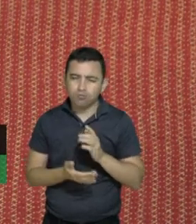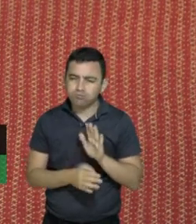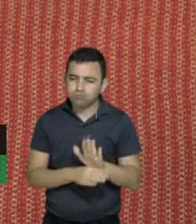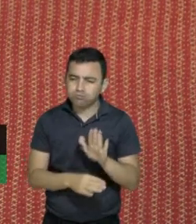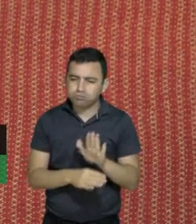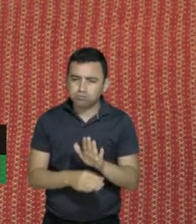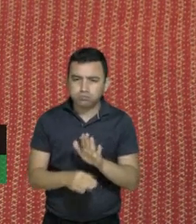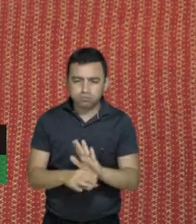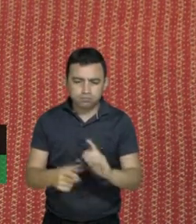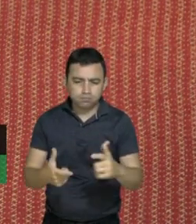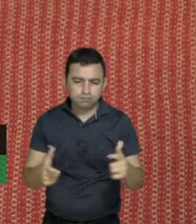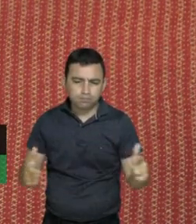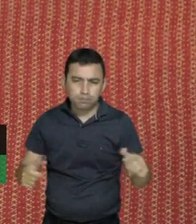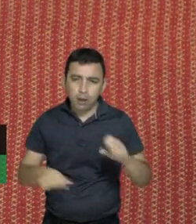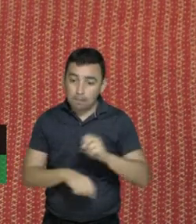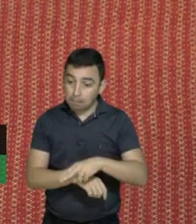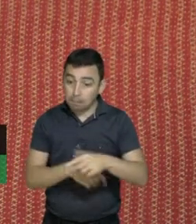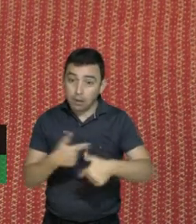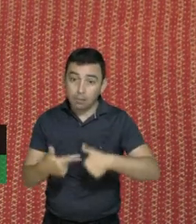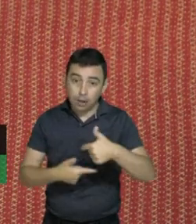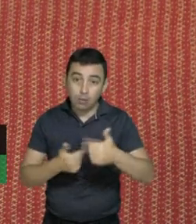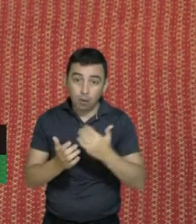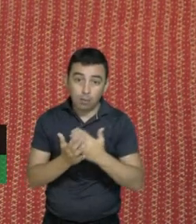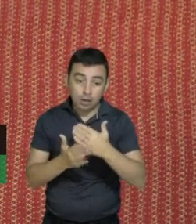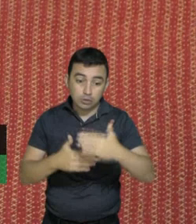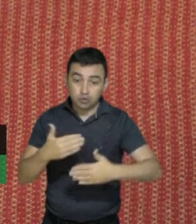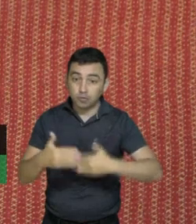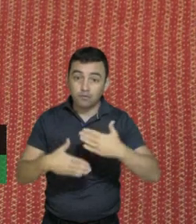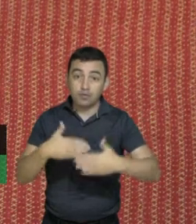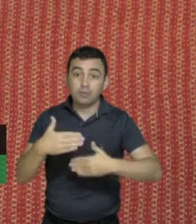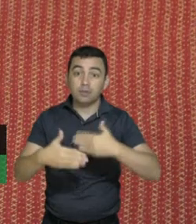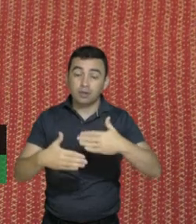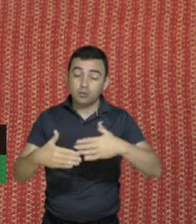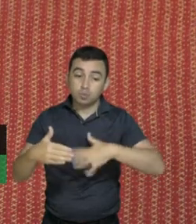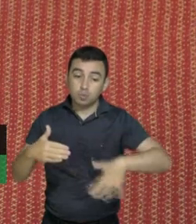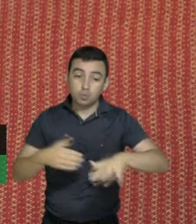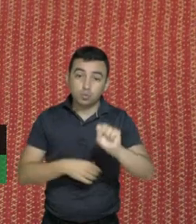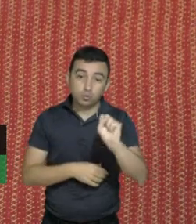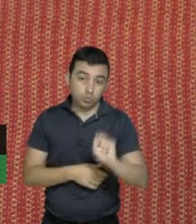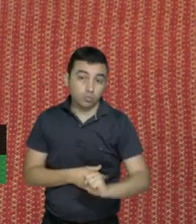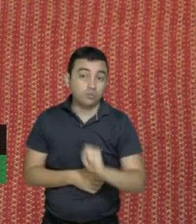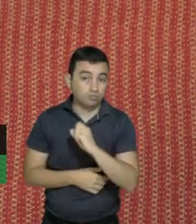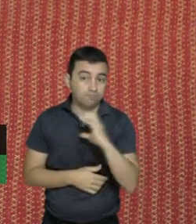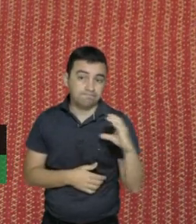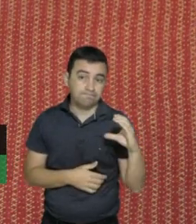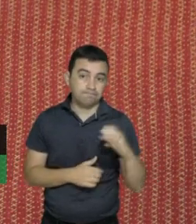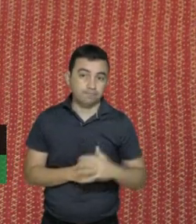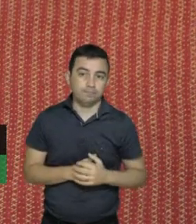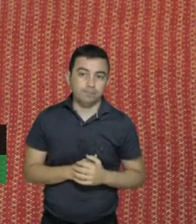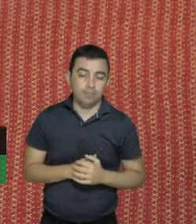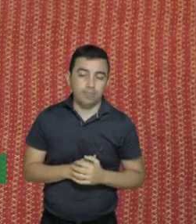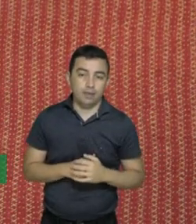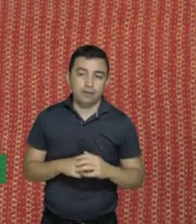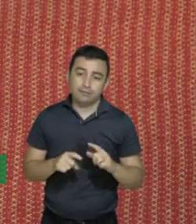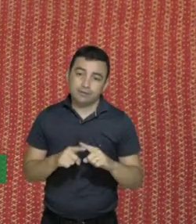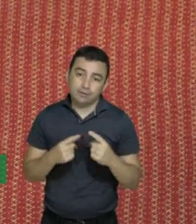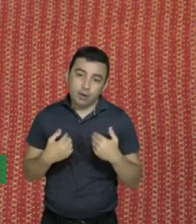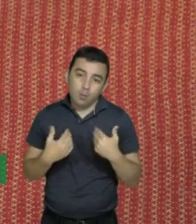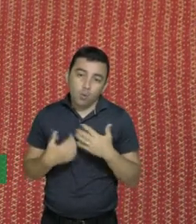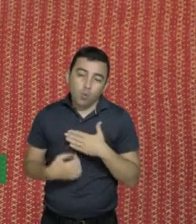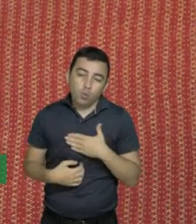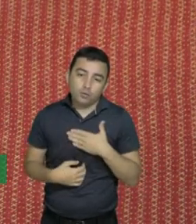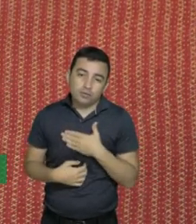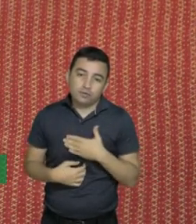geração de empregos e no desenvolvimento da gente do Sul Catarinense então eu gostaria muito